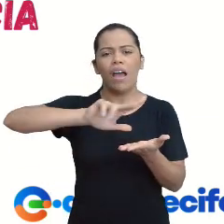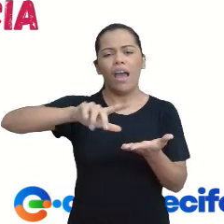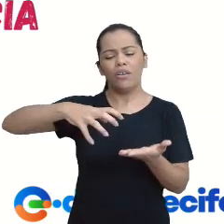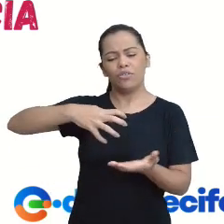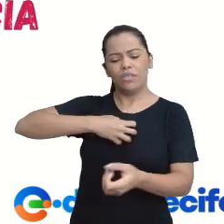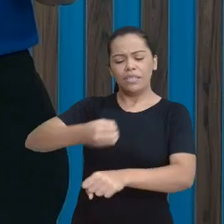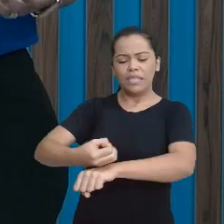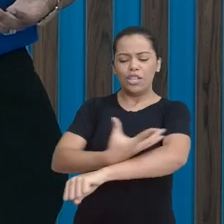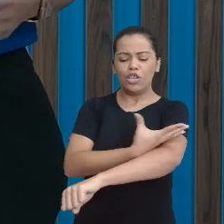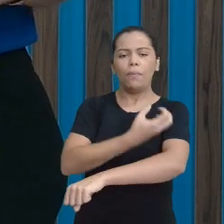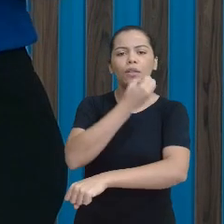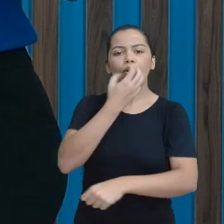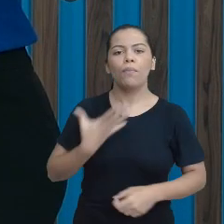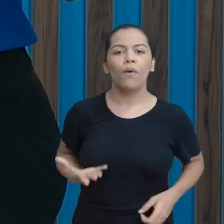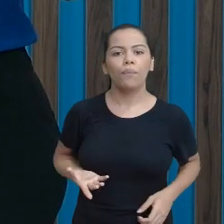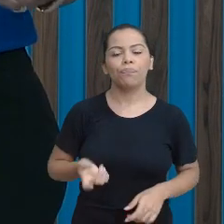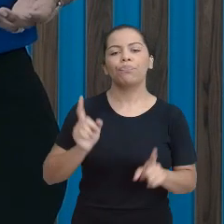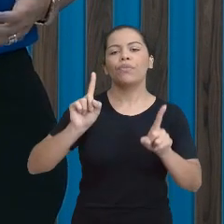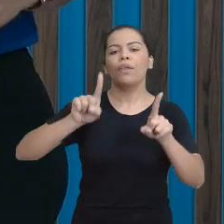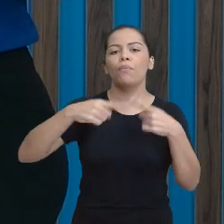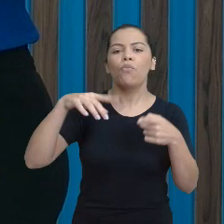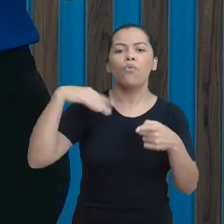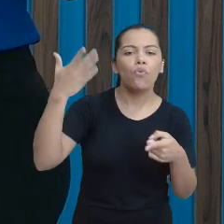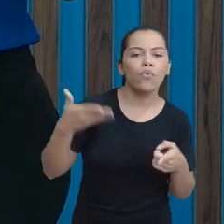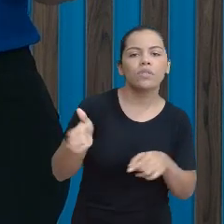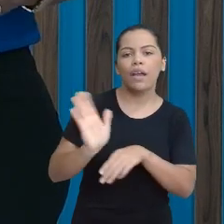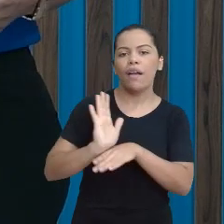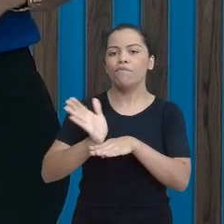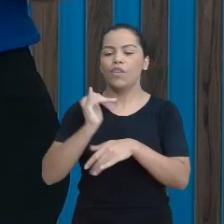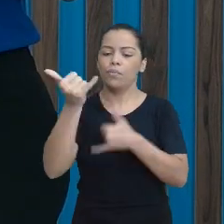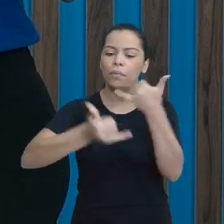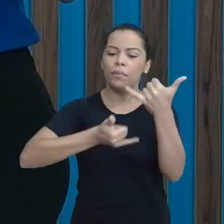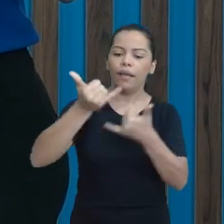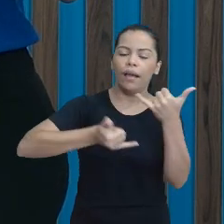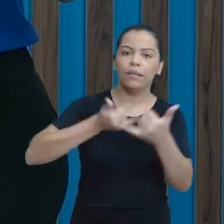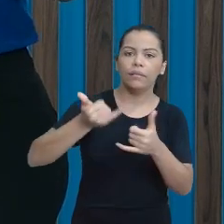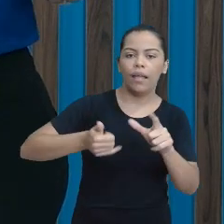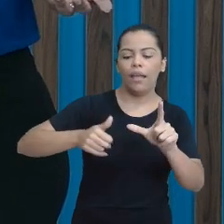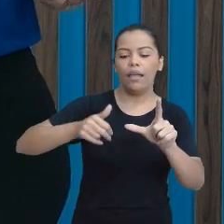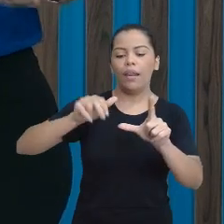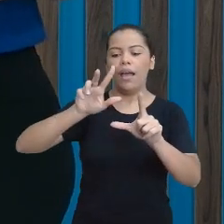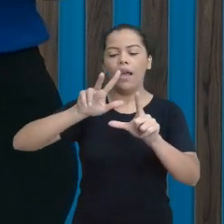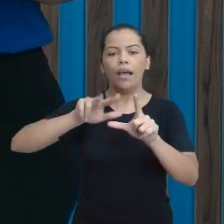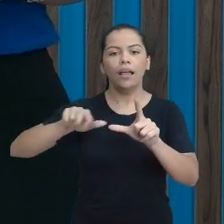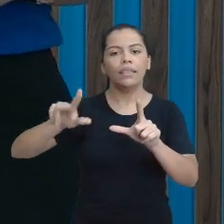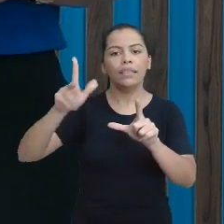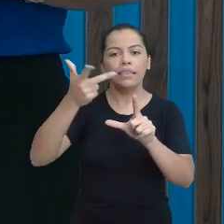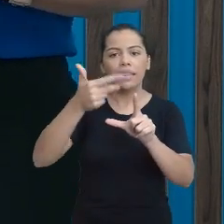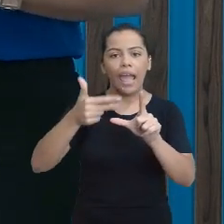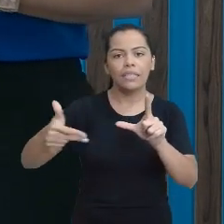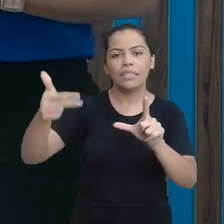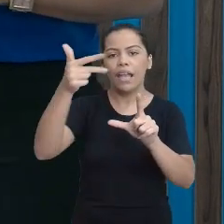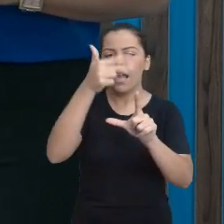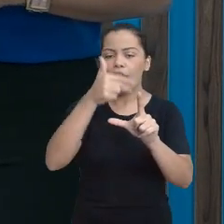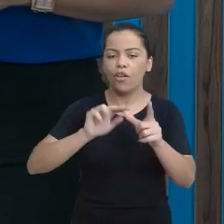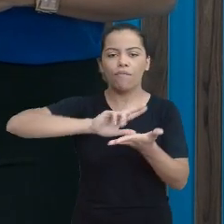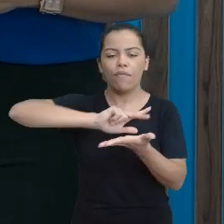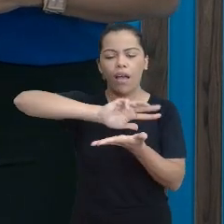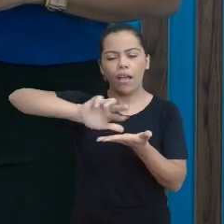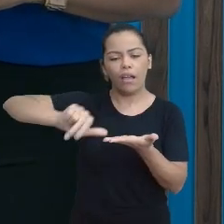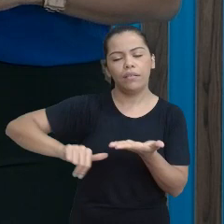música, filme, brincadeiras, desenhos, dobraduras. Então, a gente